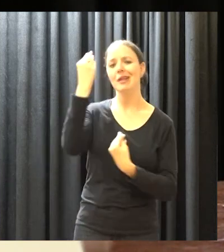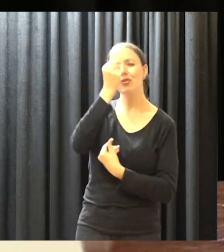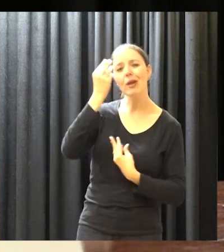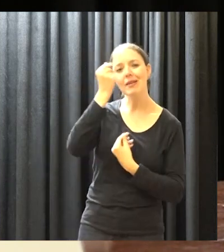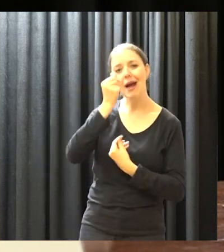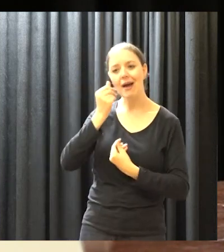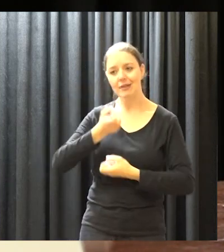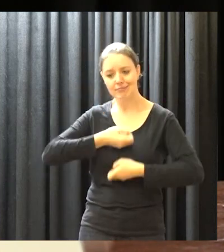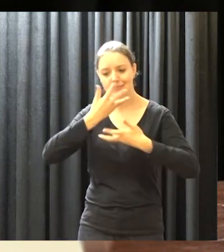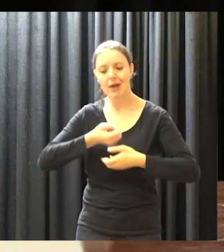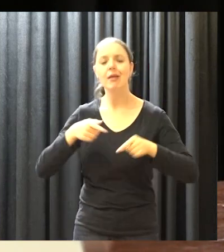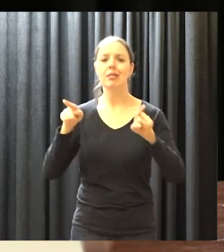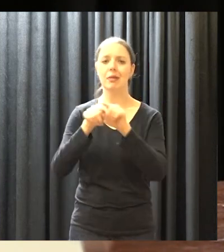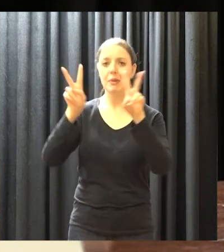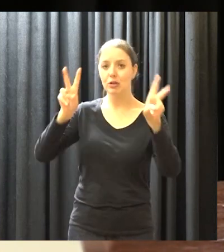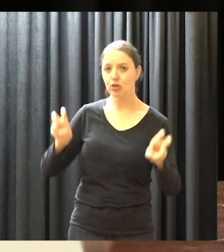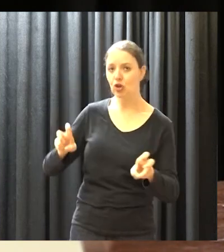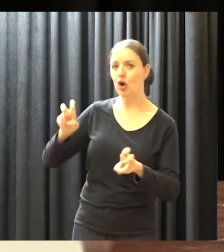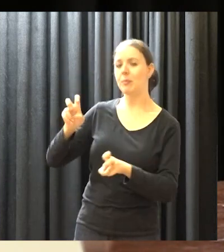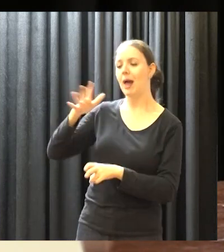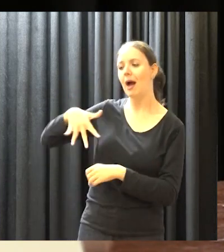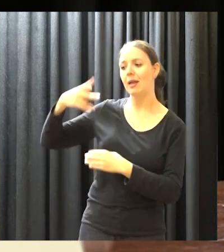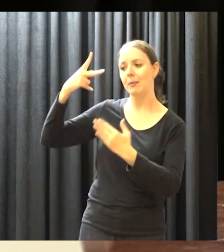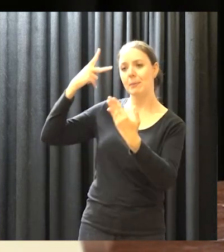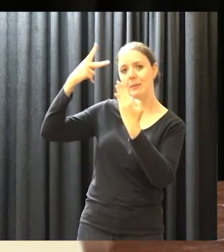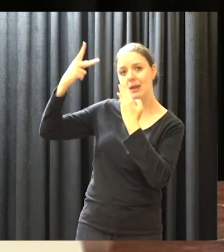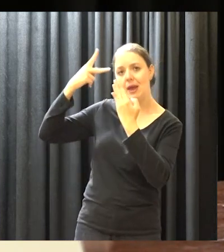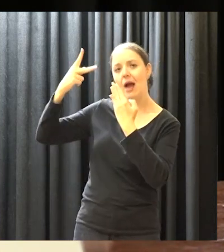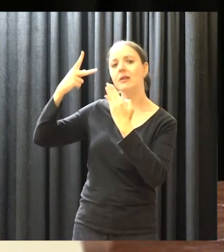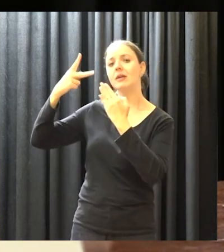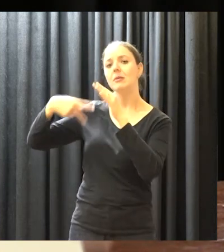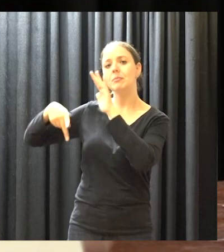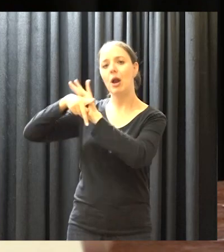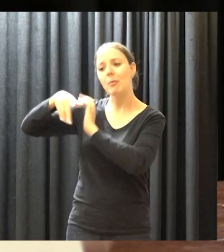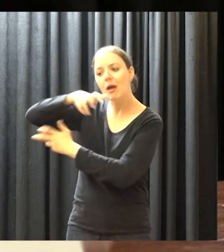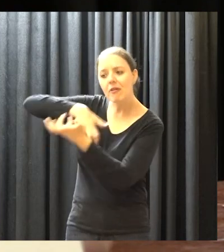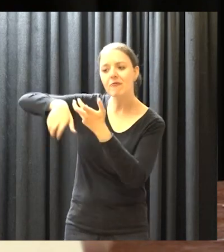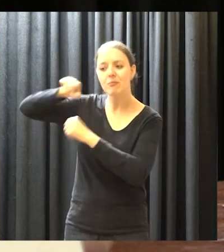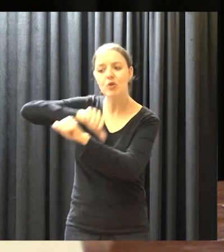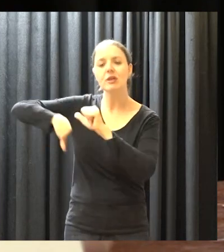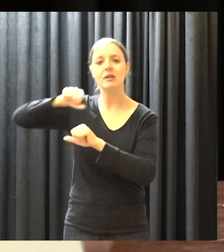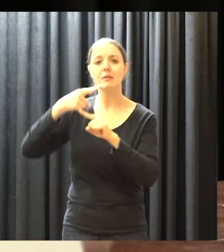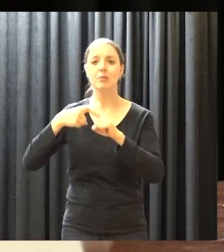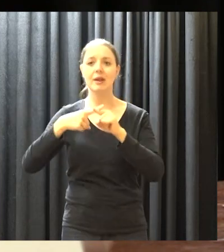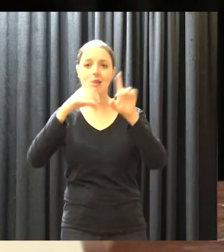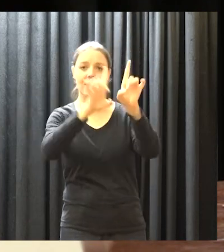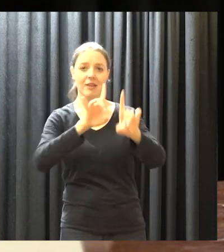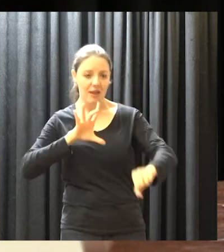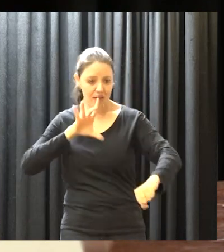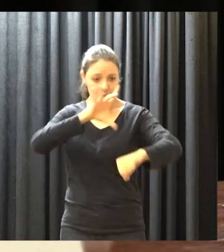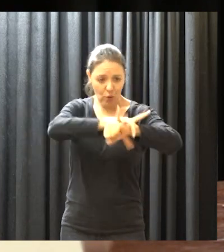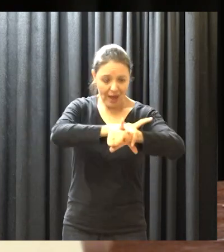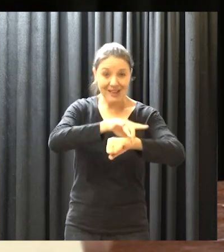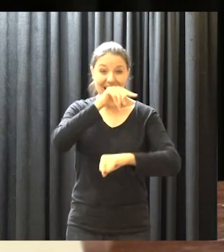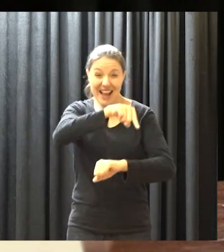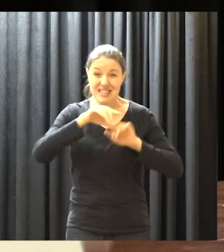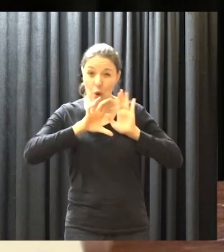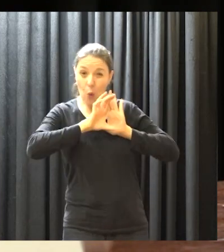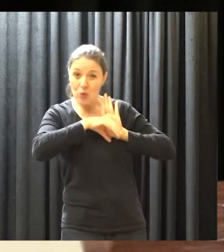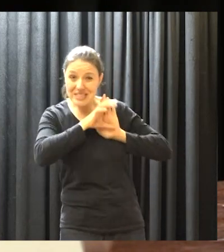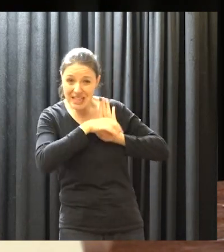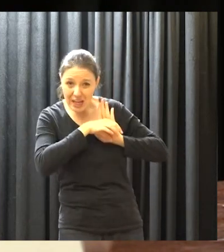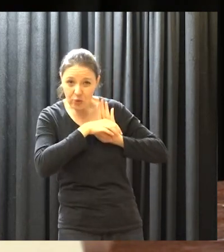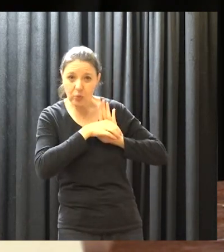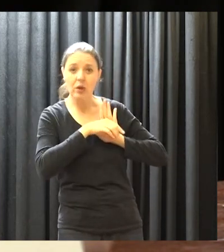da reforma psiquiátrica, uma vez que a compreensão da deficiência como doença faz com que esses grupos